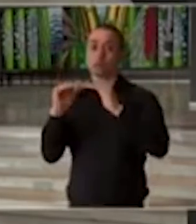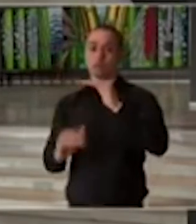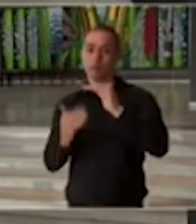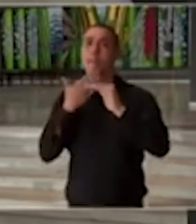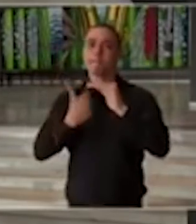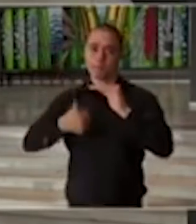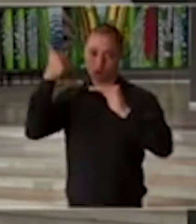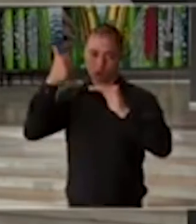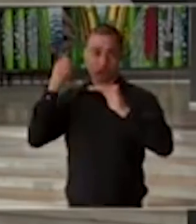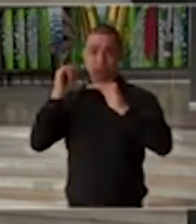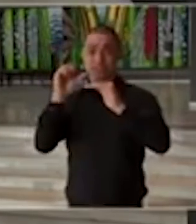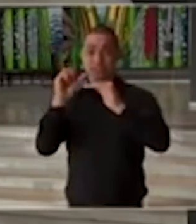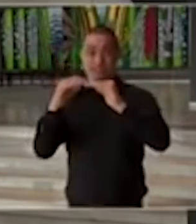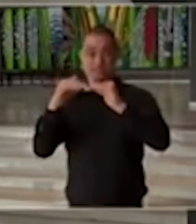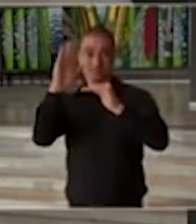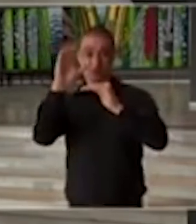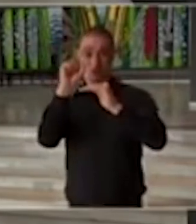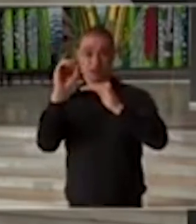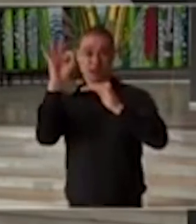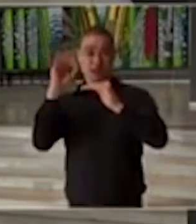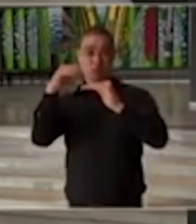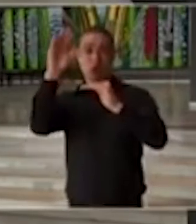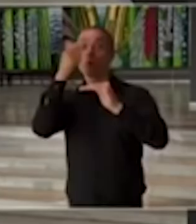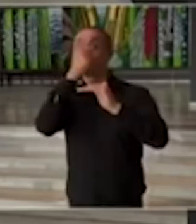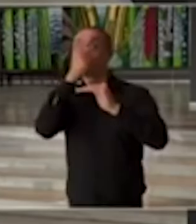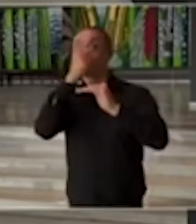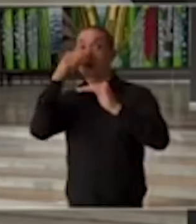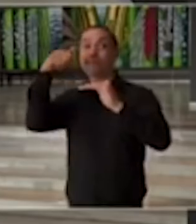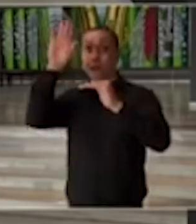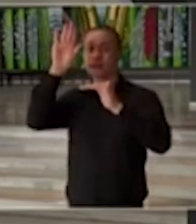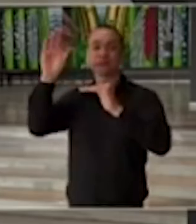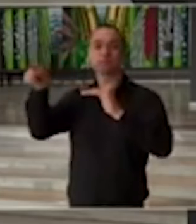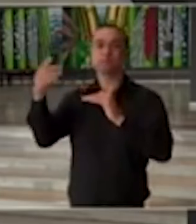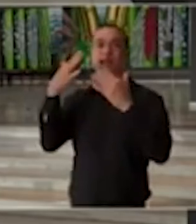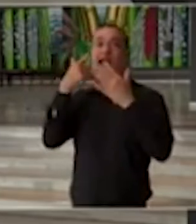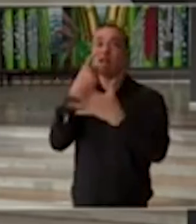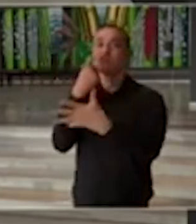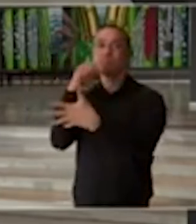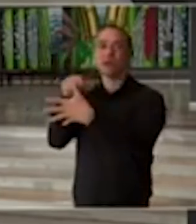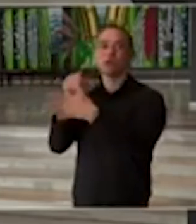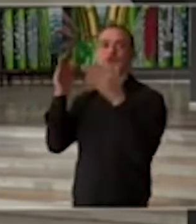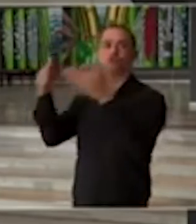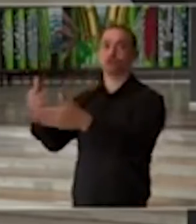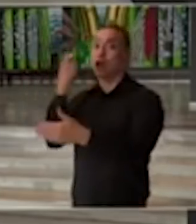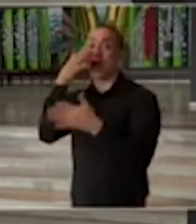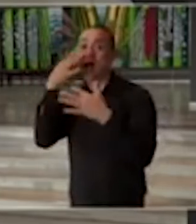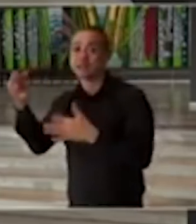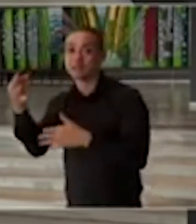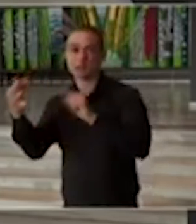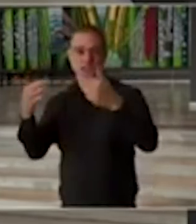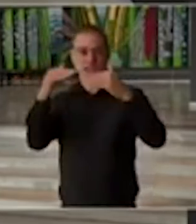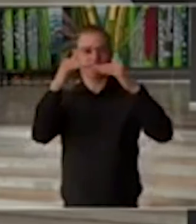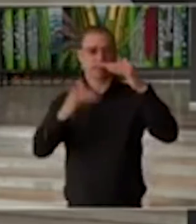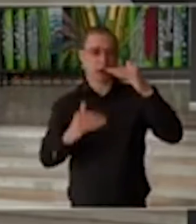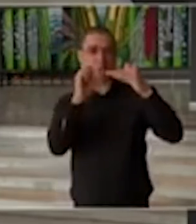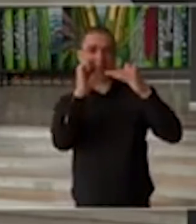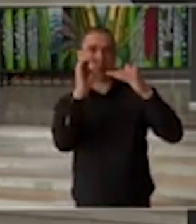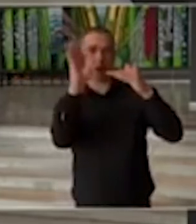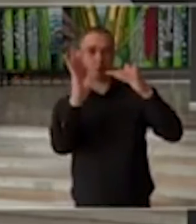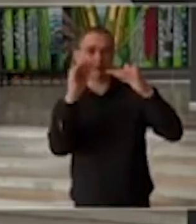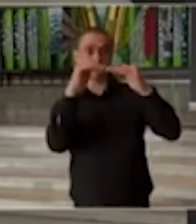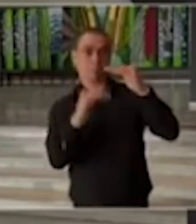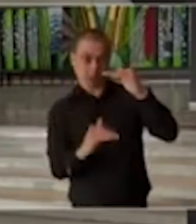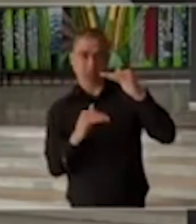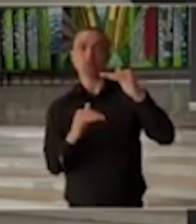isso a gente mantém as regiões na fase de alerta máximo. Quando esse número vai abaixo de 80%,